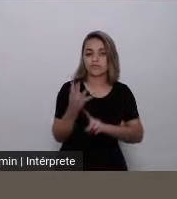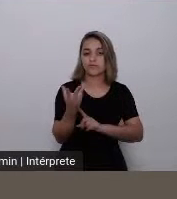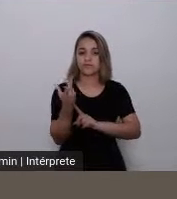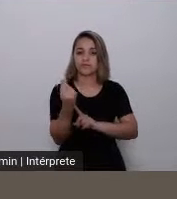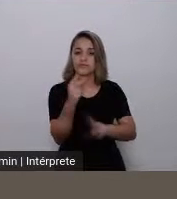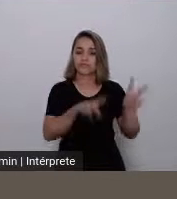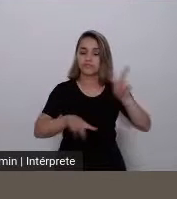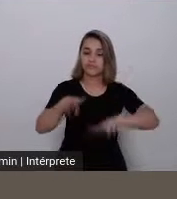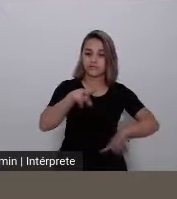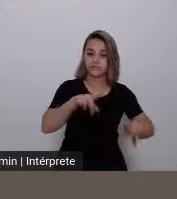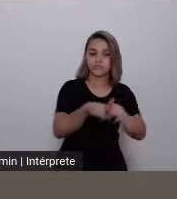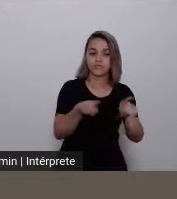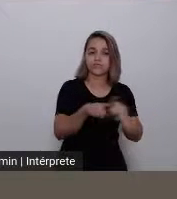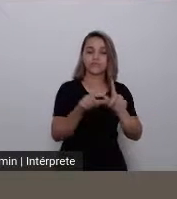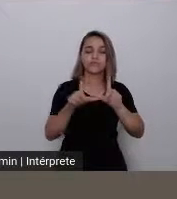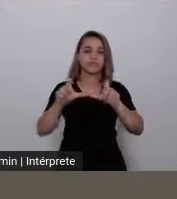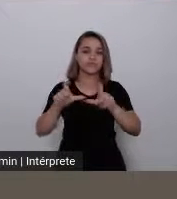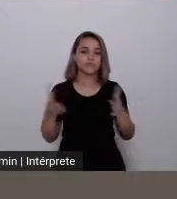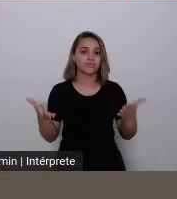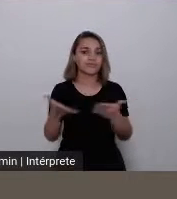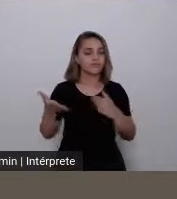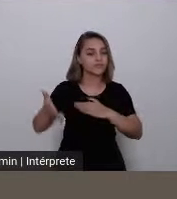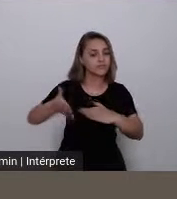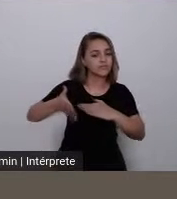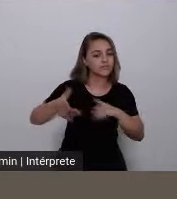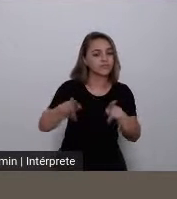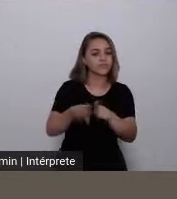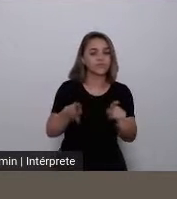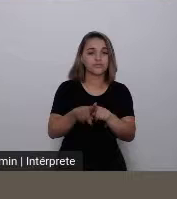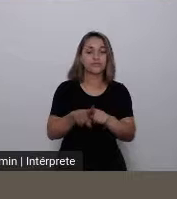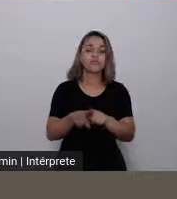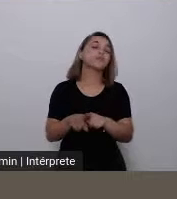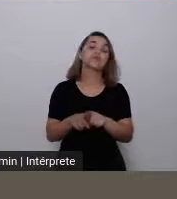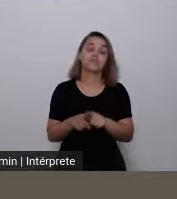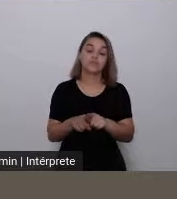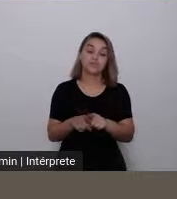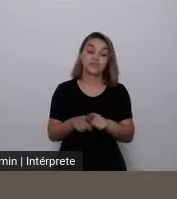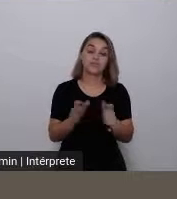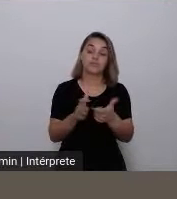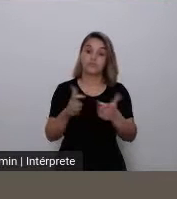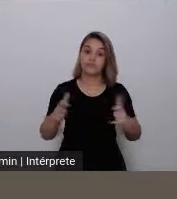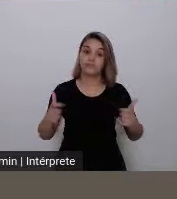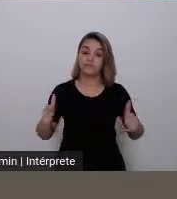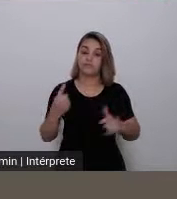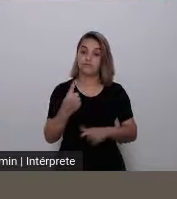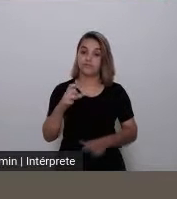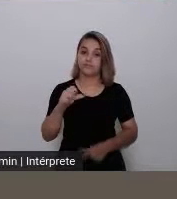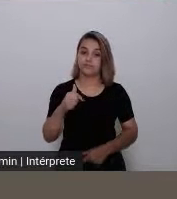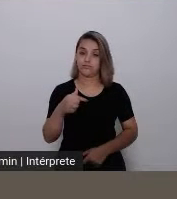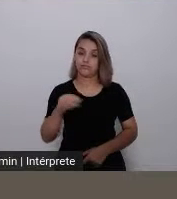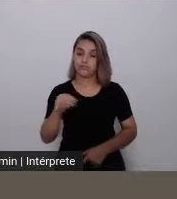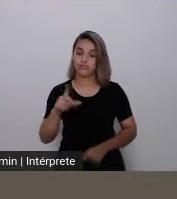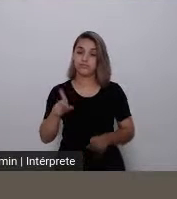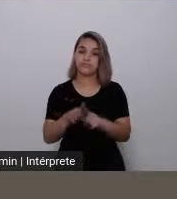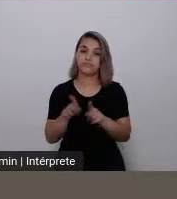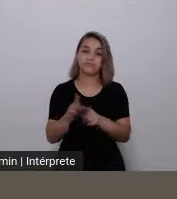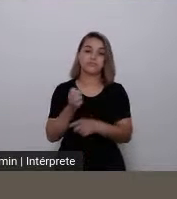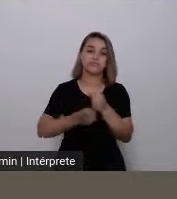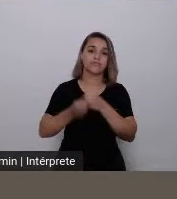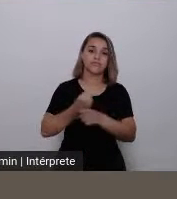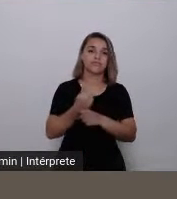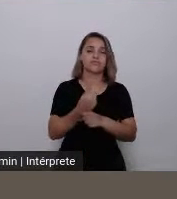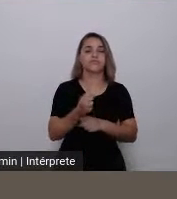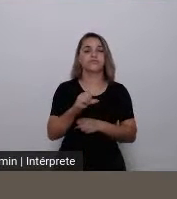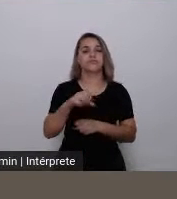os fotoclubes, a fotografia moderna, o boom fotográfico nos anos 70 e o balanço no recorte dos anos iniciais da década de 90. Nesse quadro,